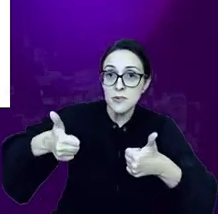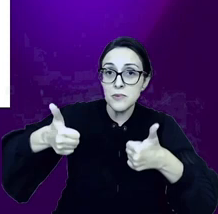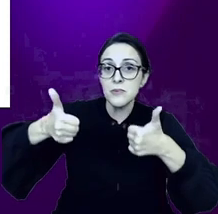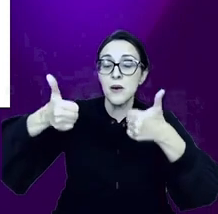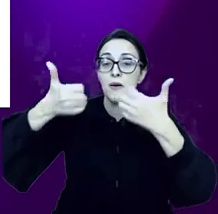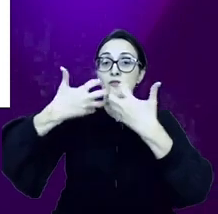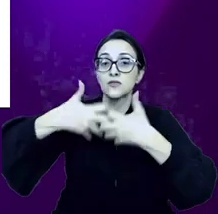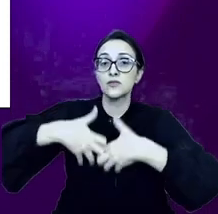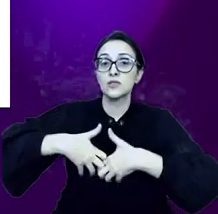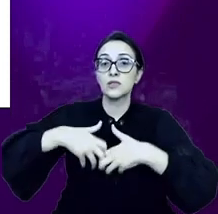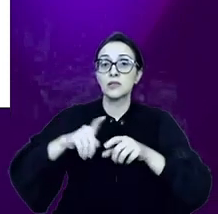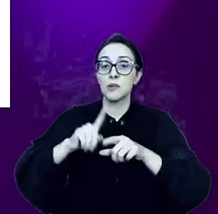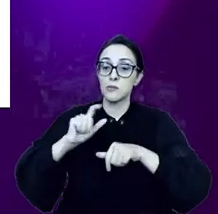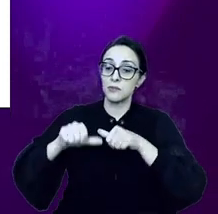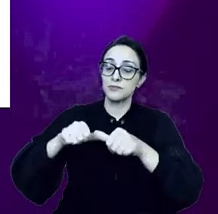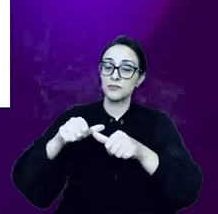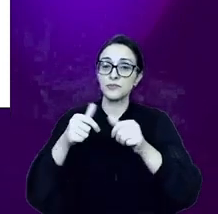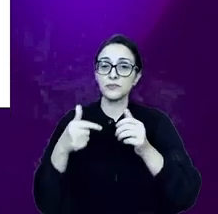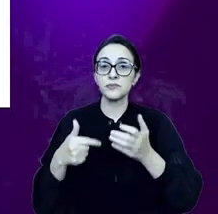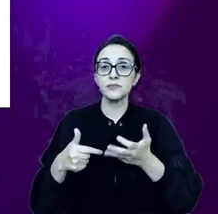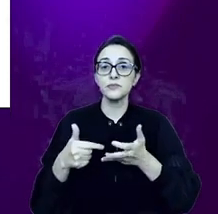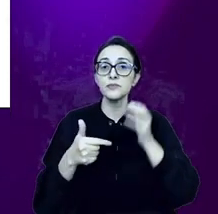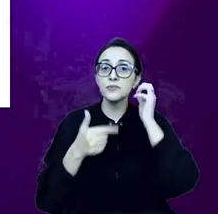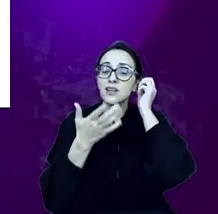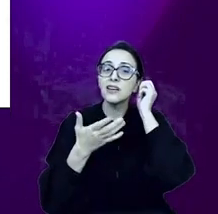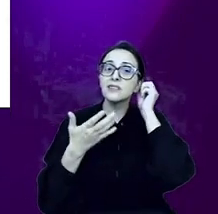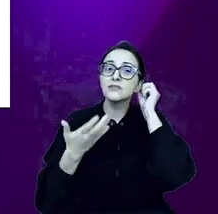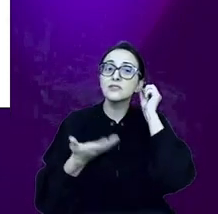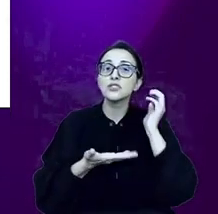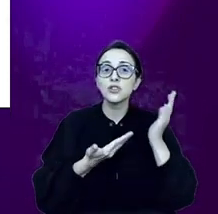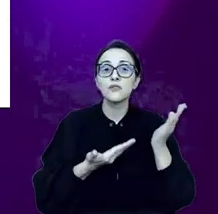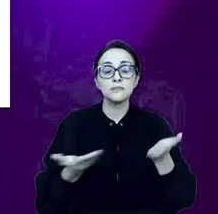mudar esses aspectos prognósticos. Então, um paciente com uma avulsão